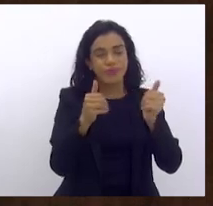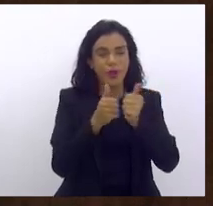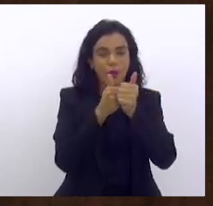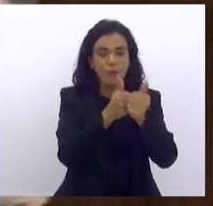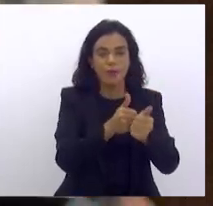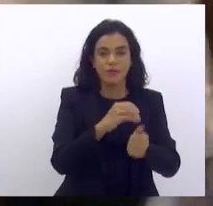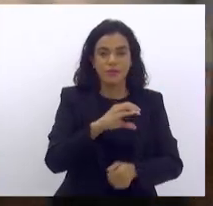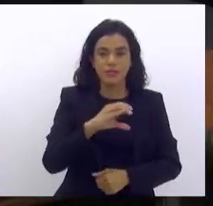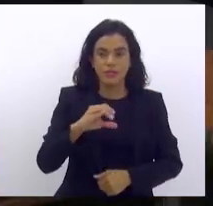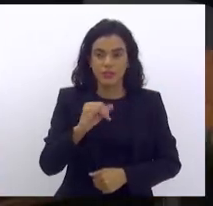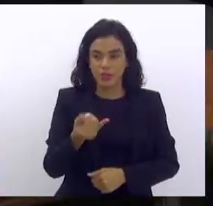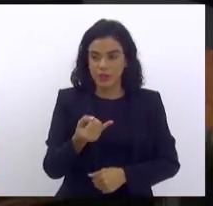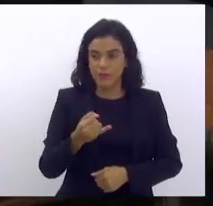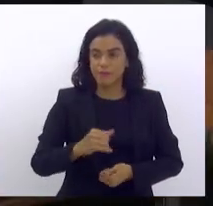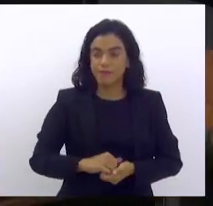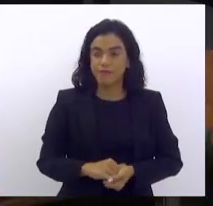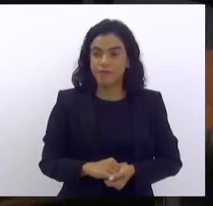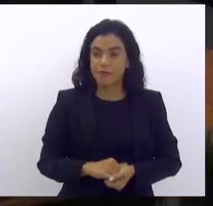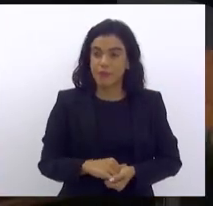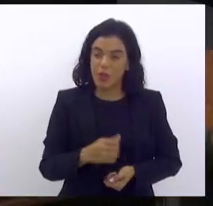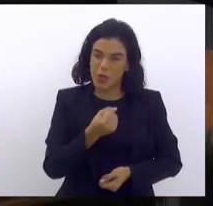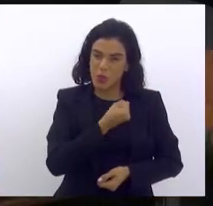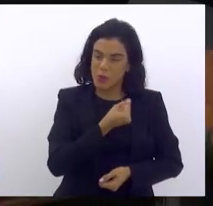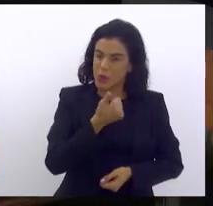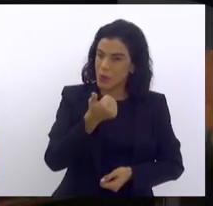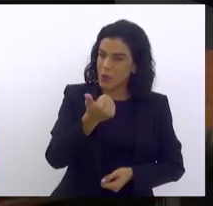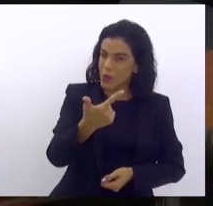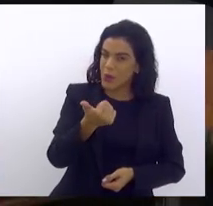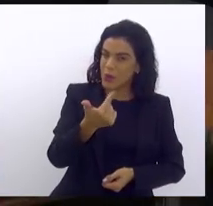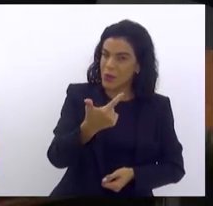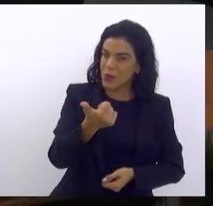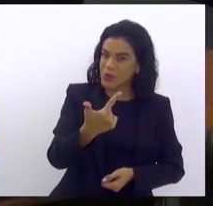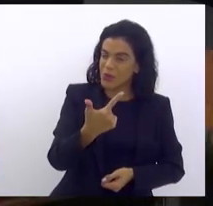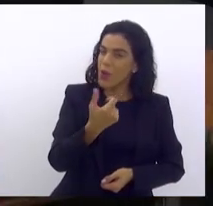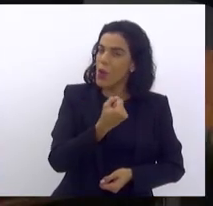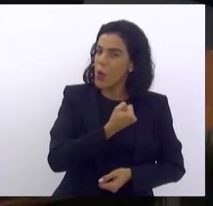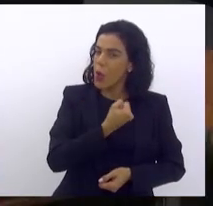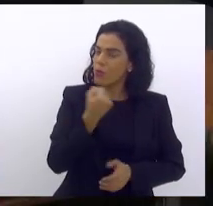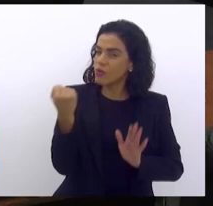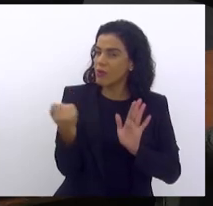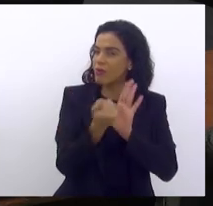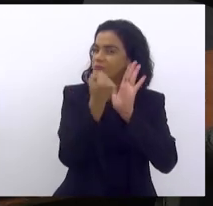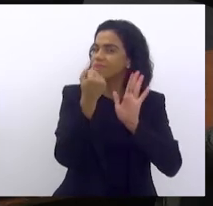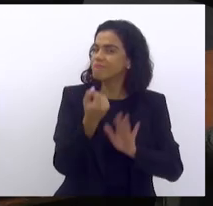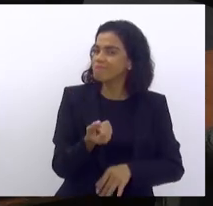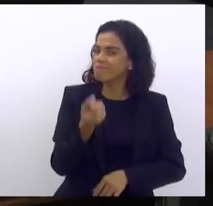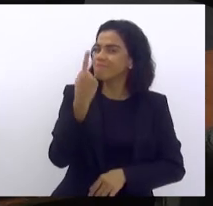Senhor presidente. Muito obrigado. Esse número 12 é um número simbólico.